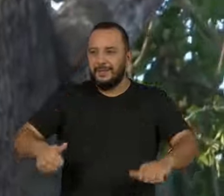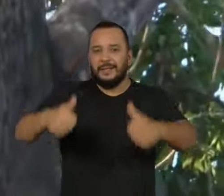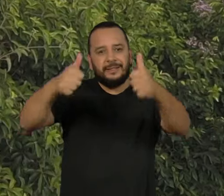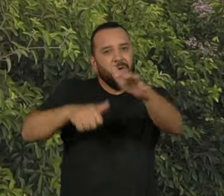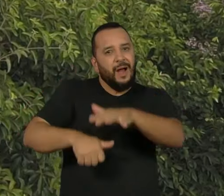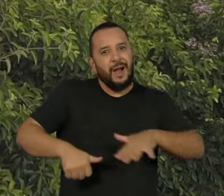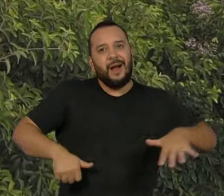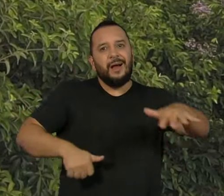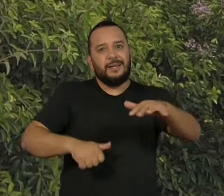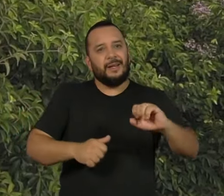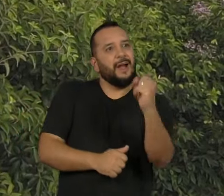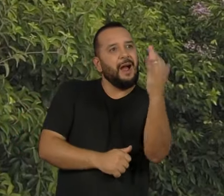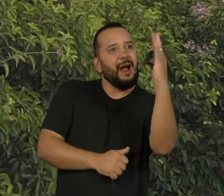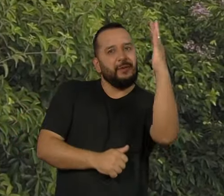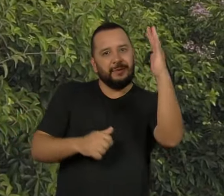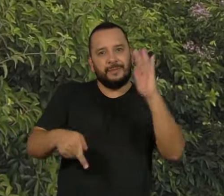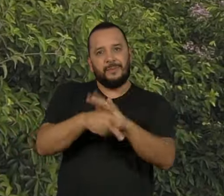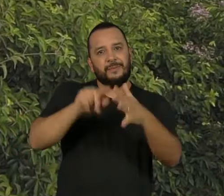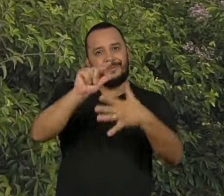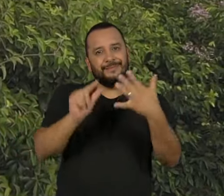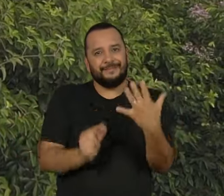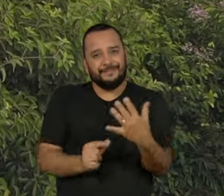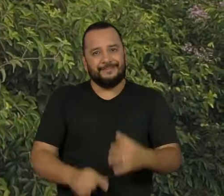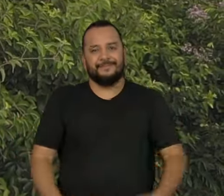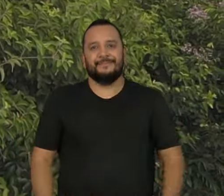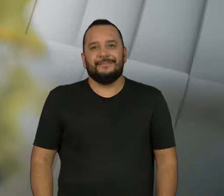árvores da Mata Atlântica.